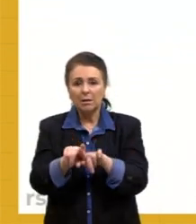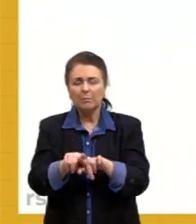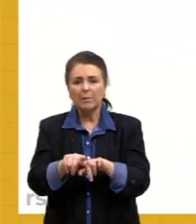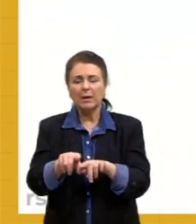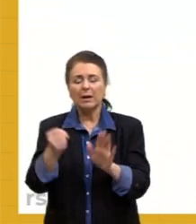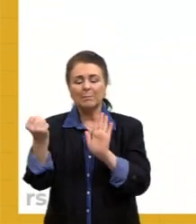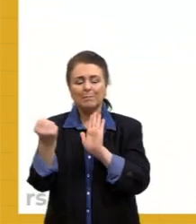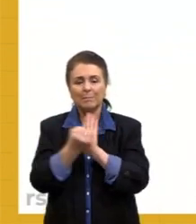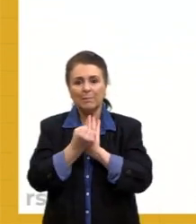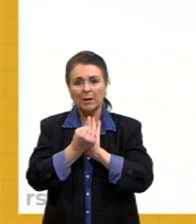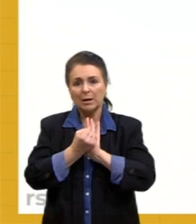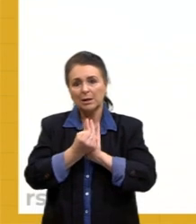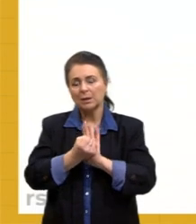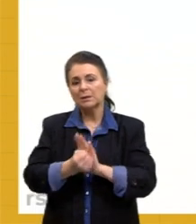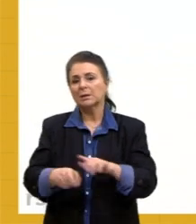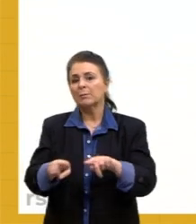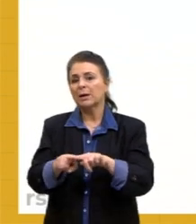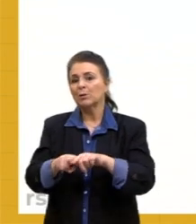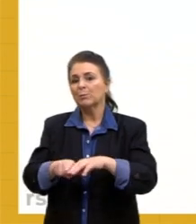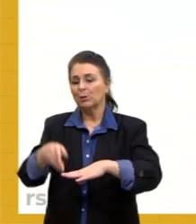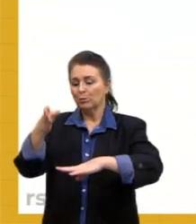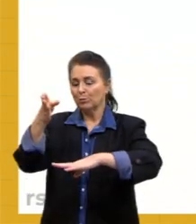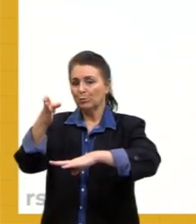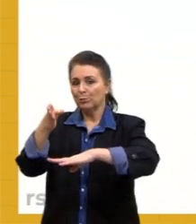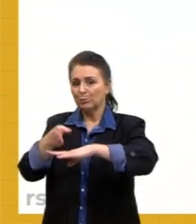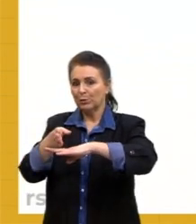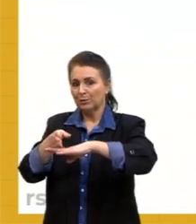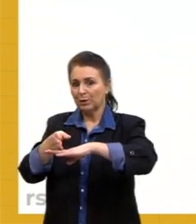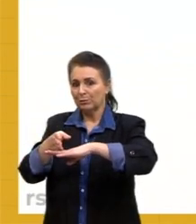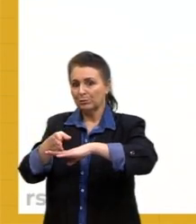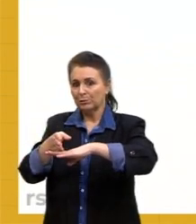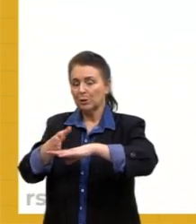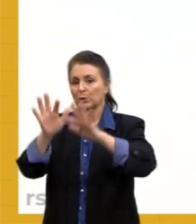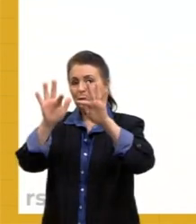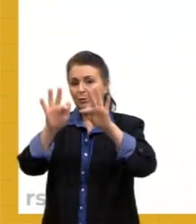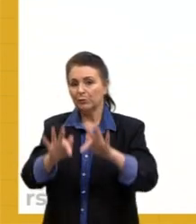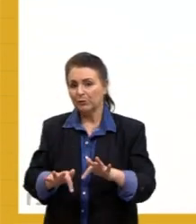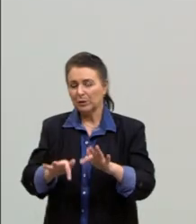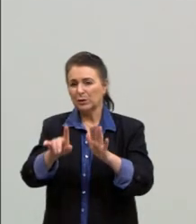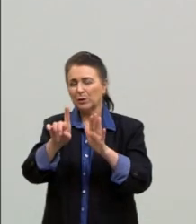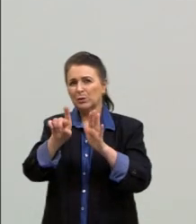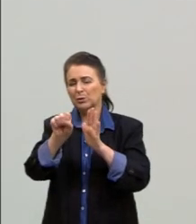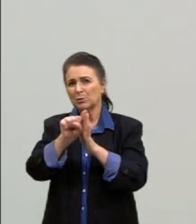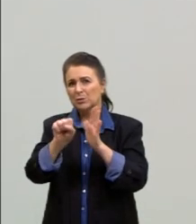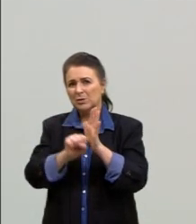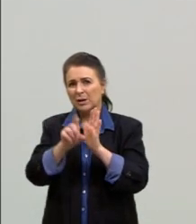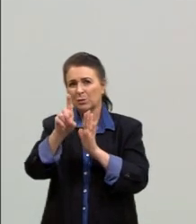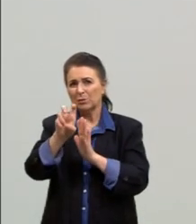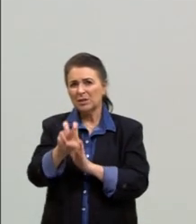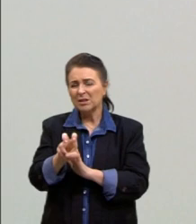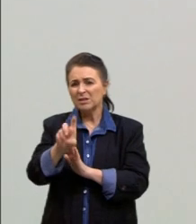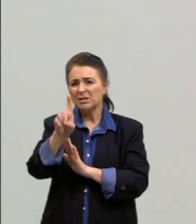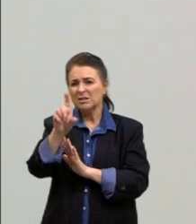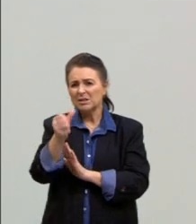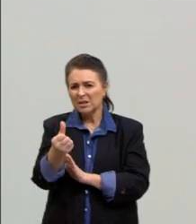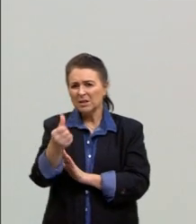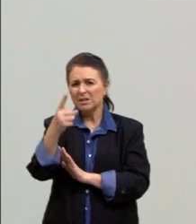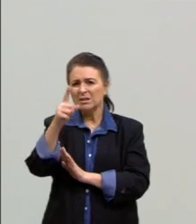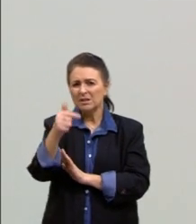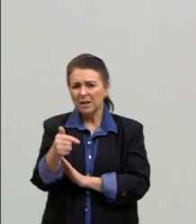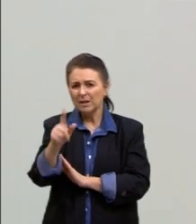marcada do período moderno do final da idade média ali no século 15 século 16 17 18